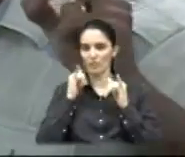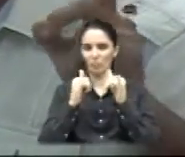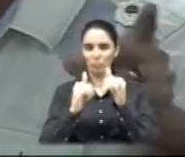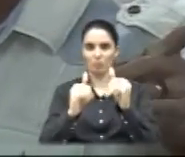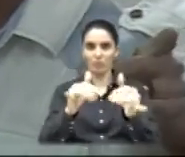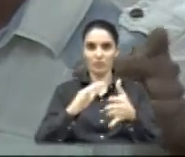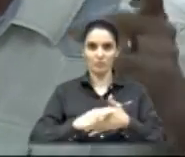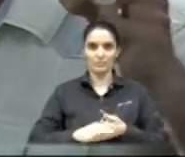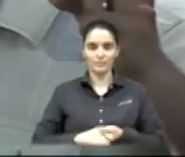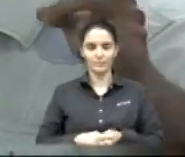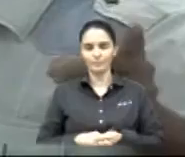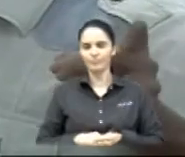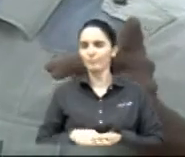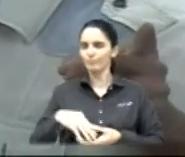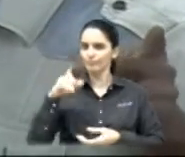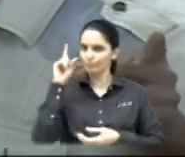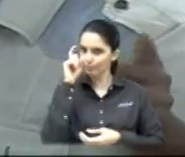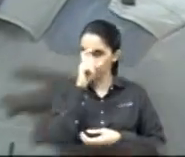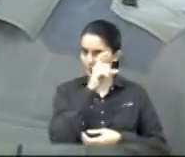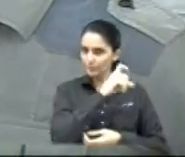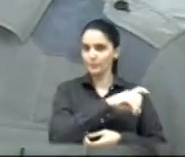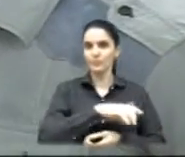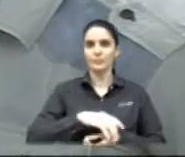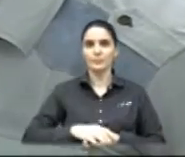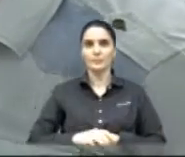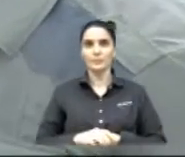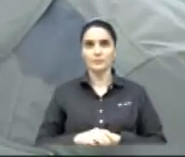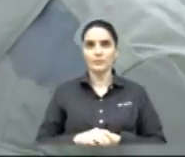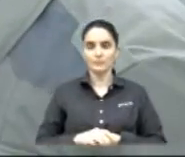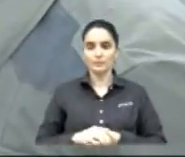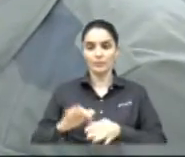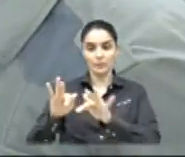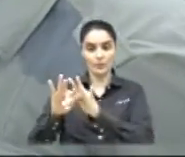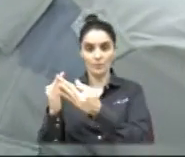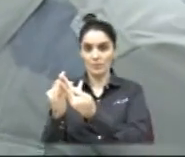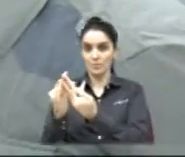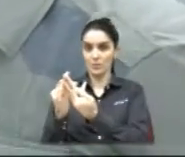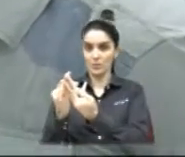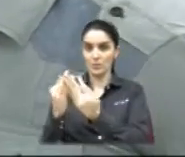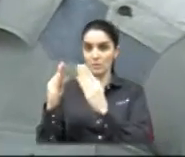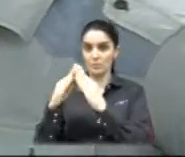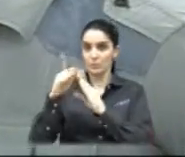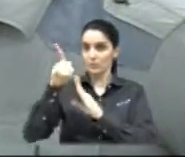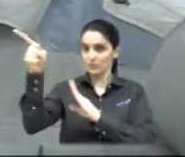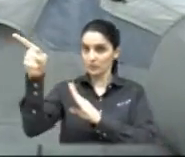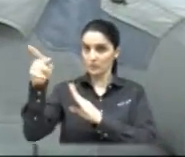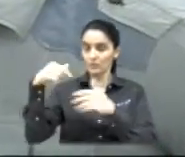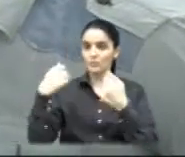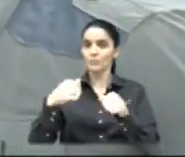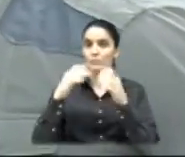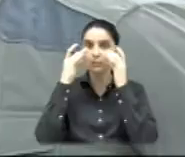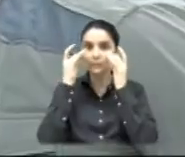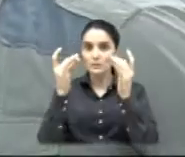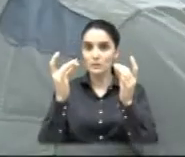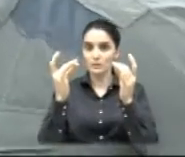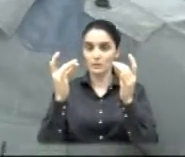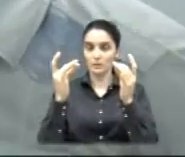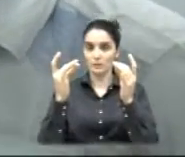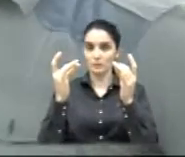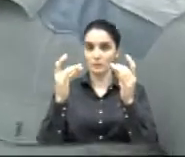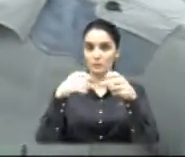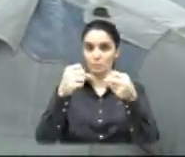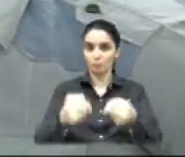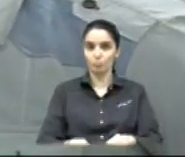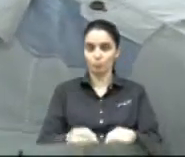condições sub-humanas. Estas famílias precisam ter a atenção do poder público e